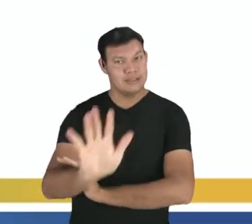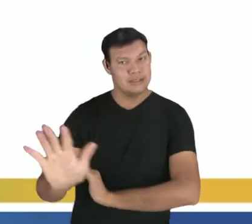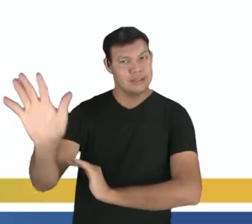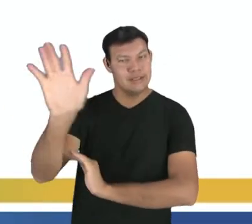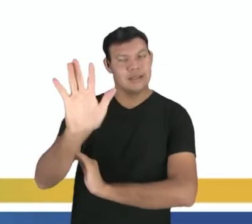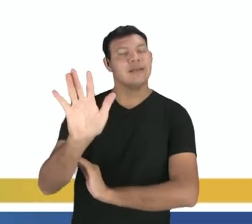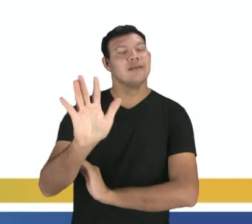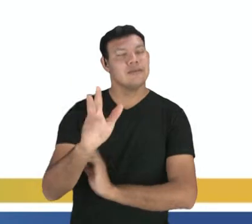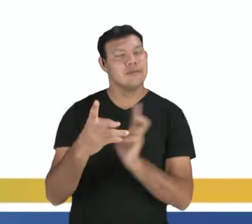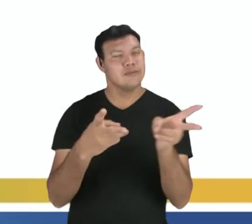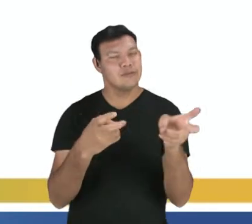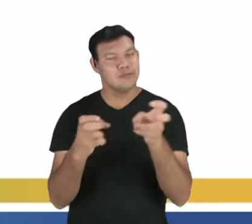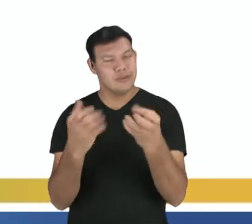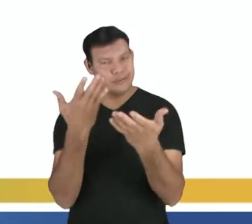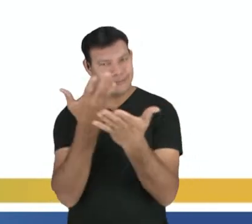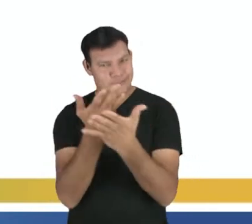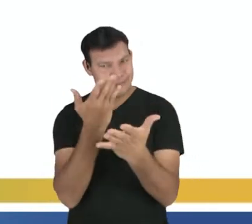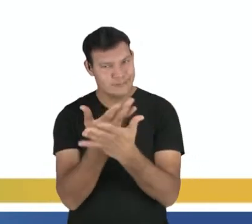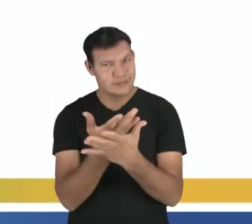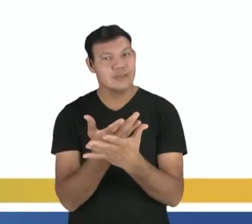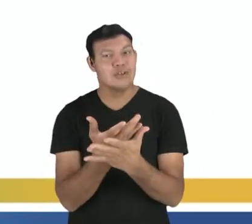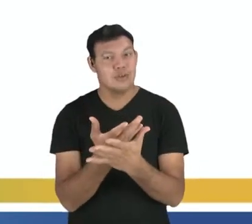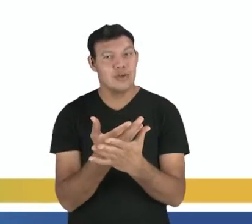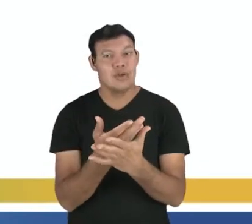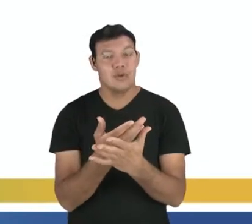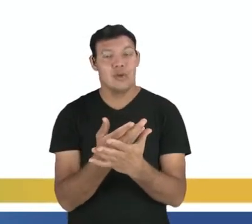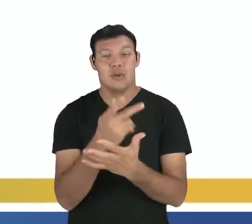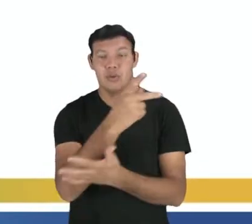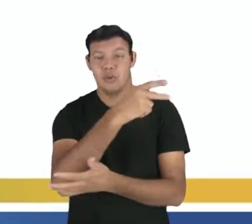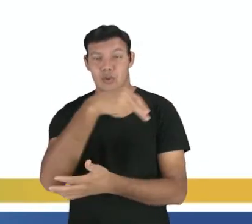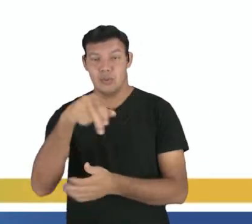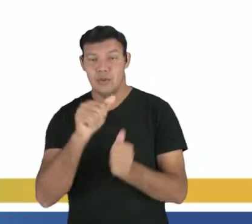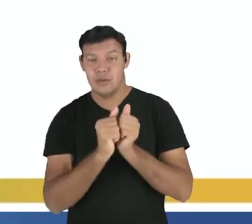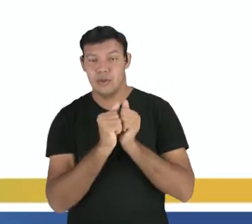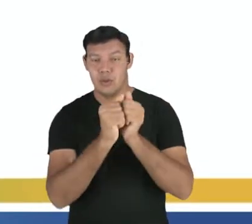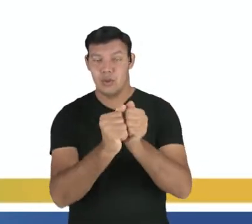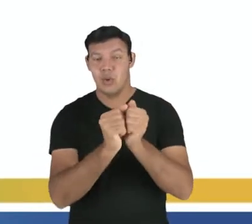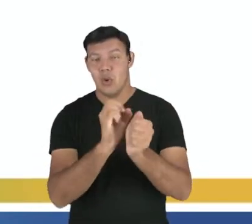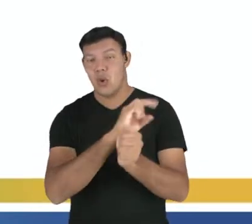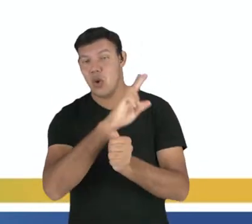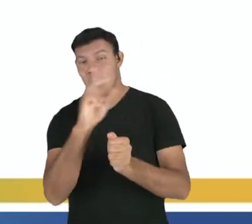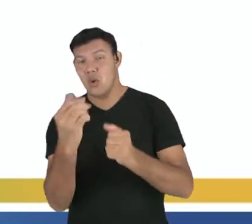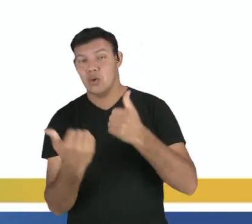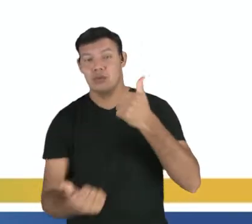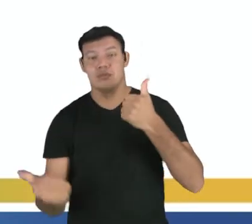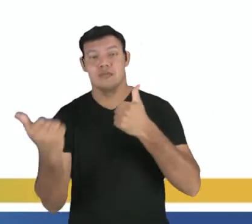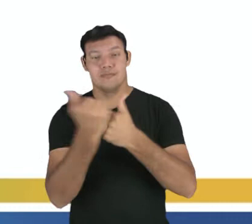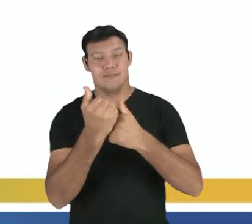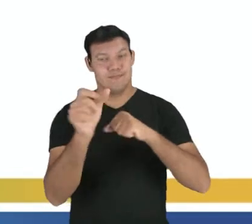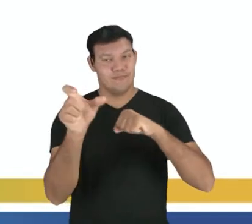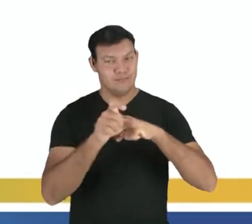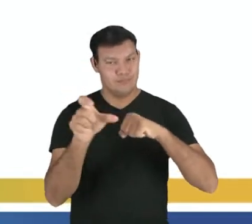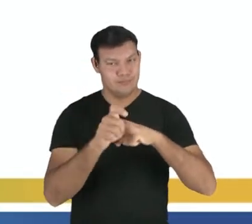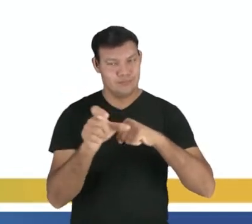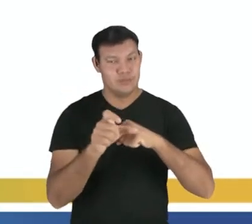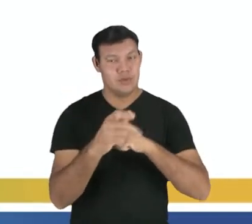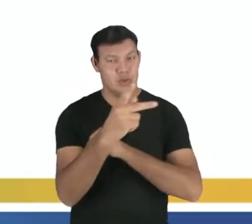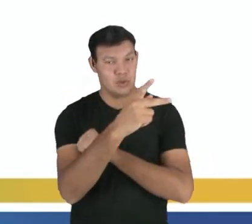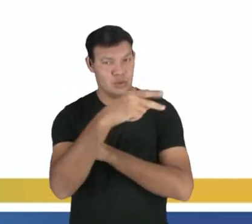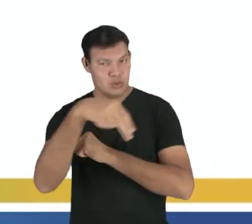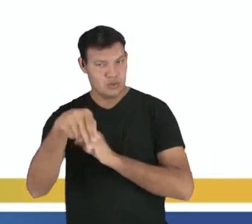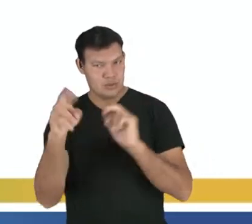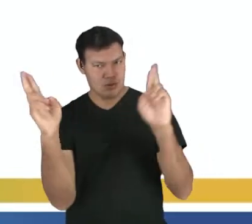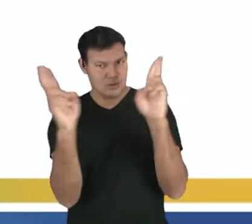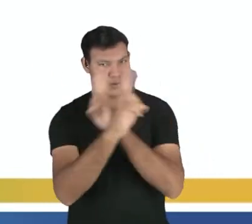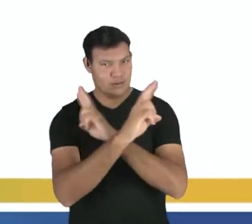gente viu que os pronomes eles acompanham ou substituem os substantivos. Os pronomes relativos,